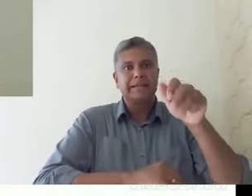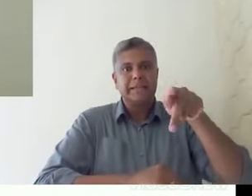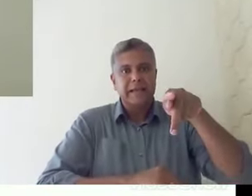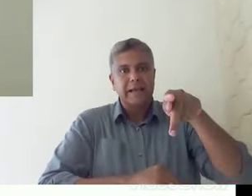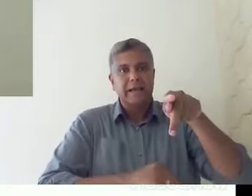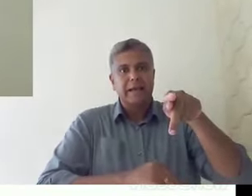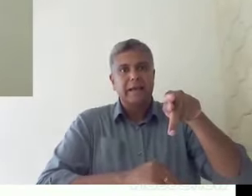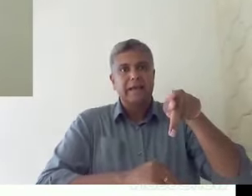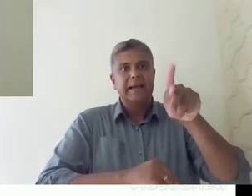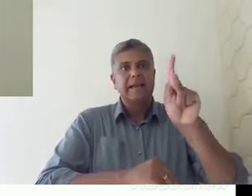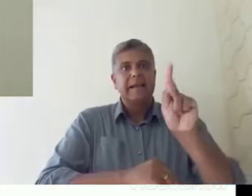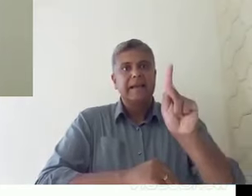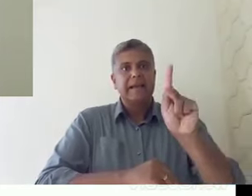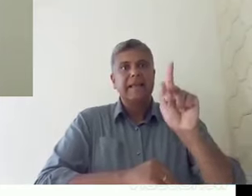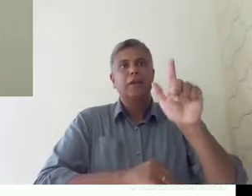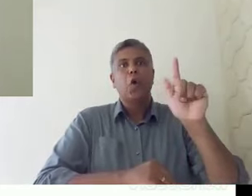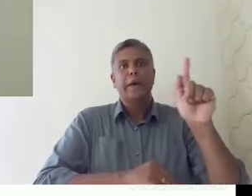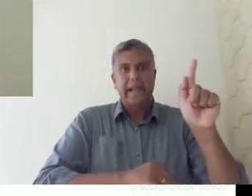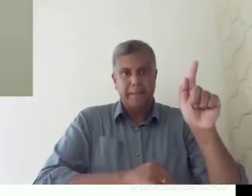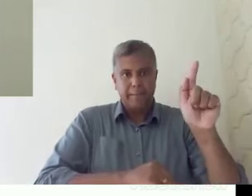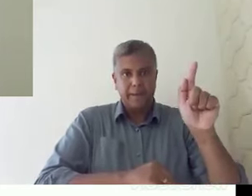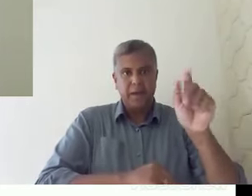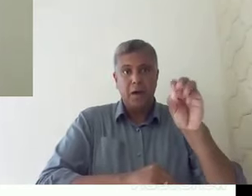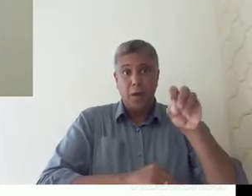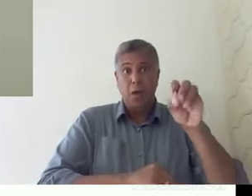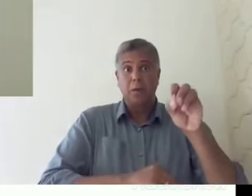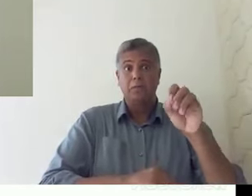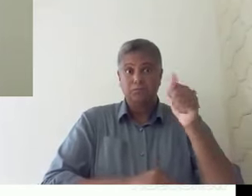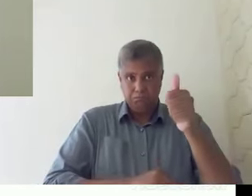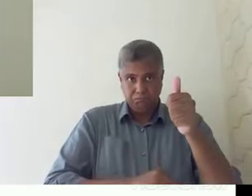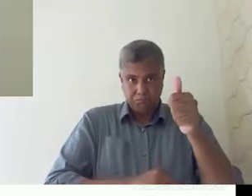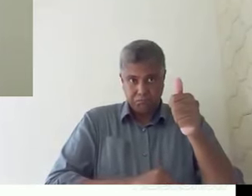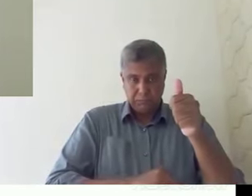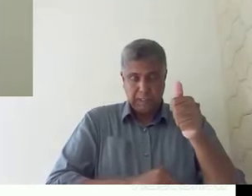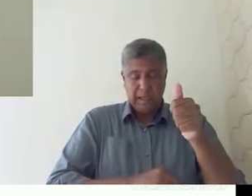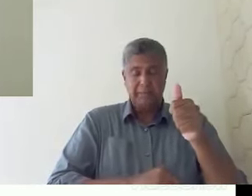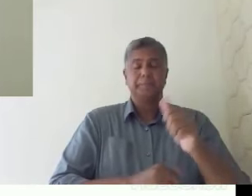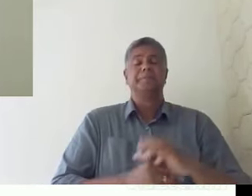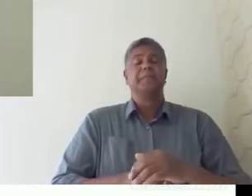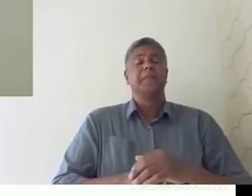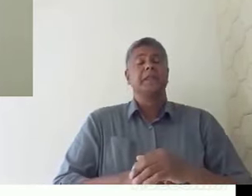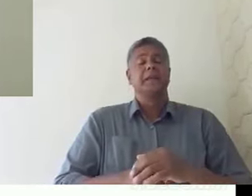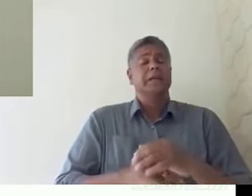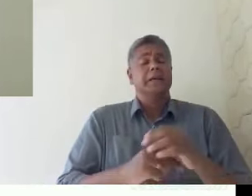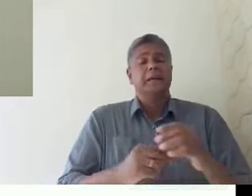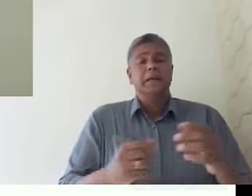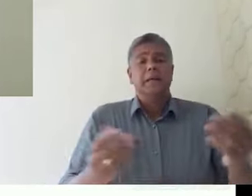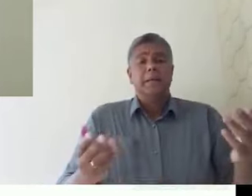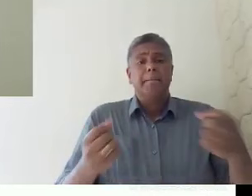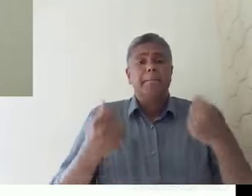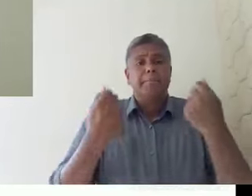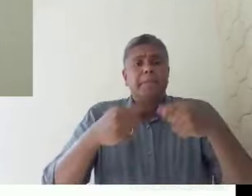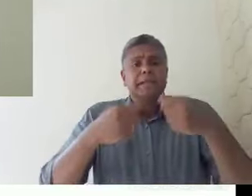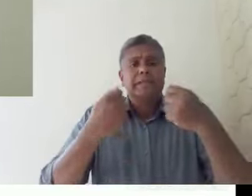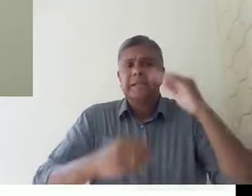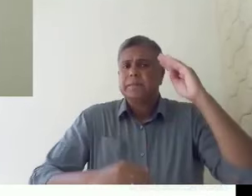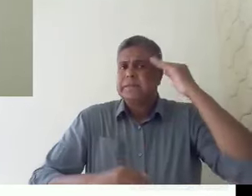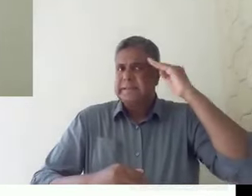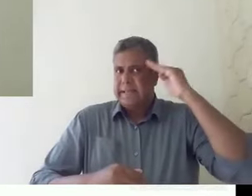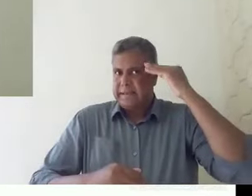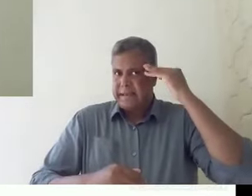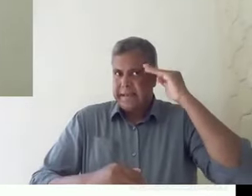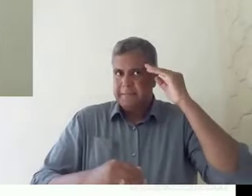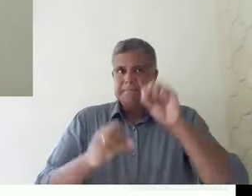grama. Acontece que essas unidades de medida, elas são tanto